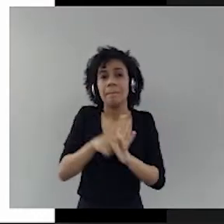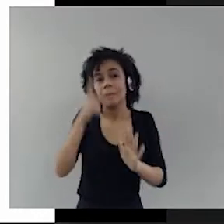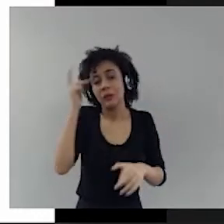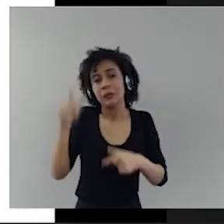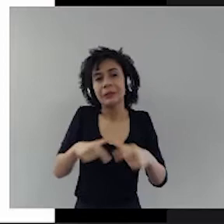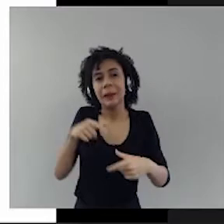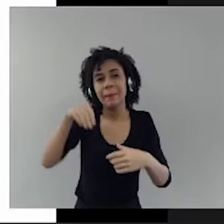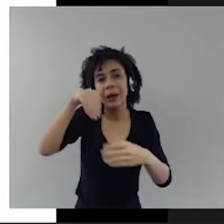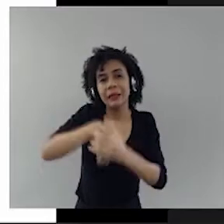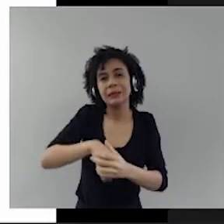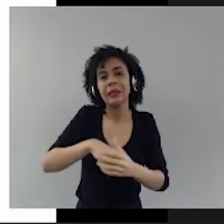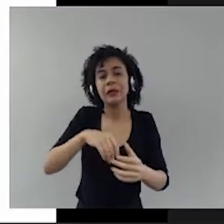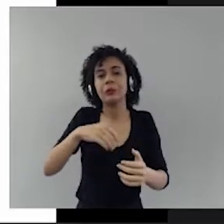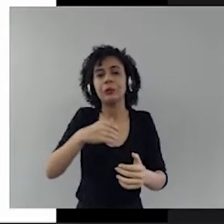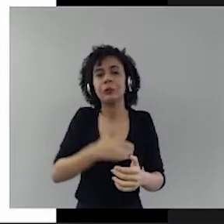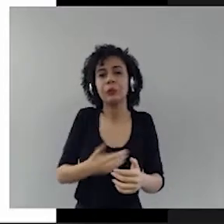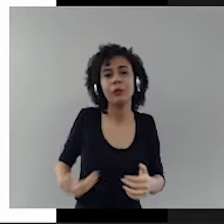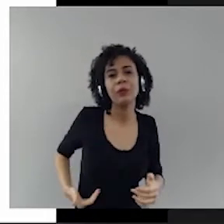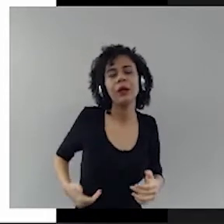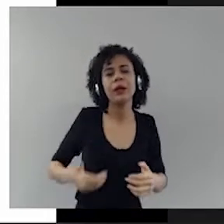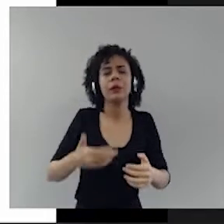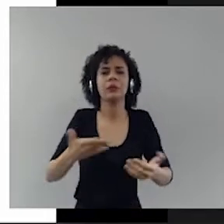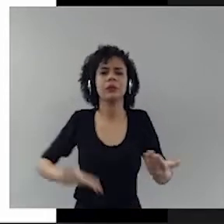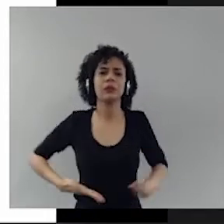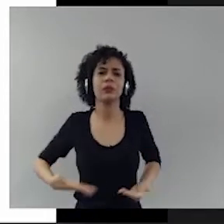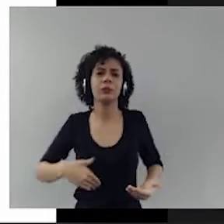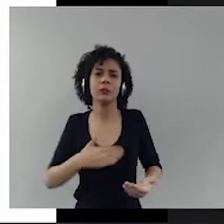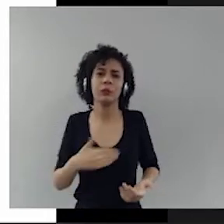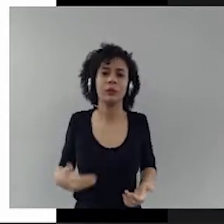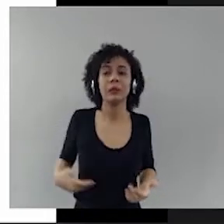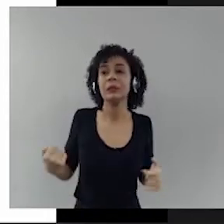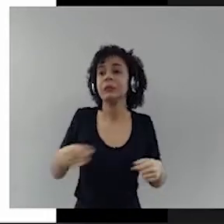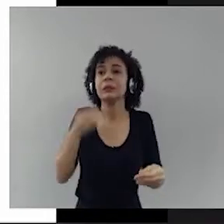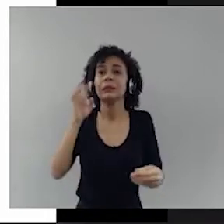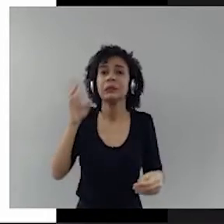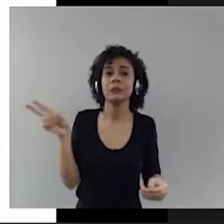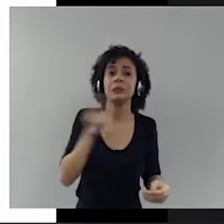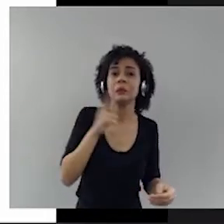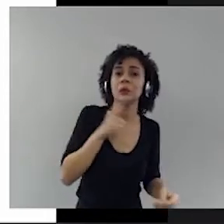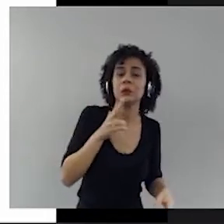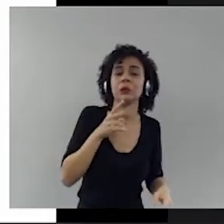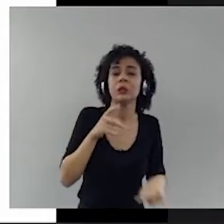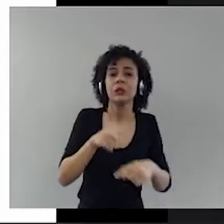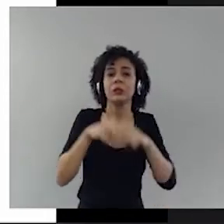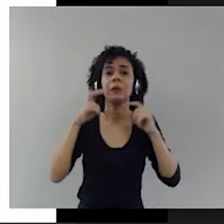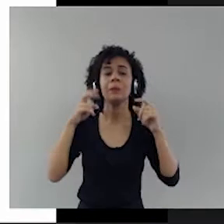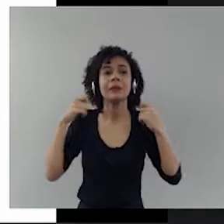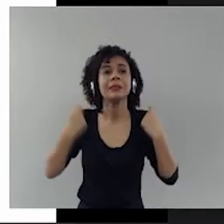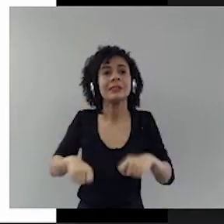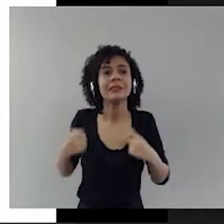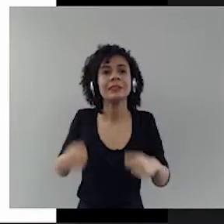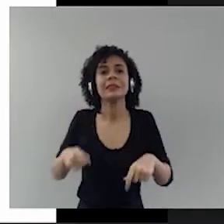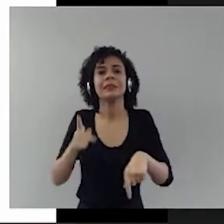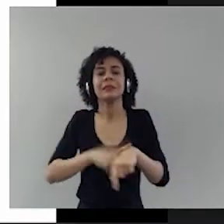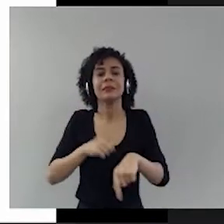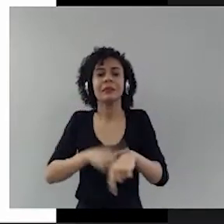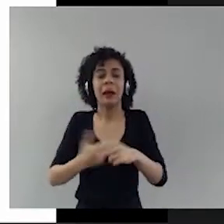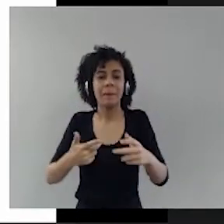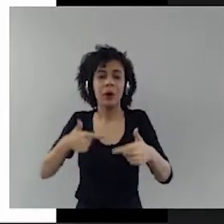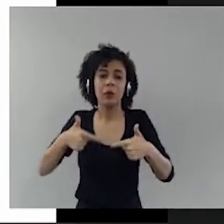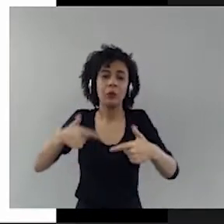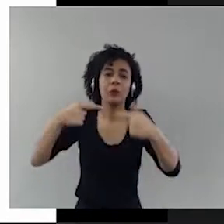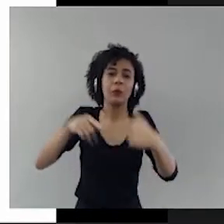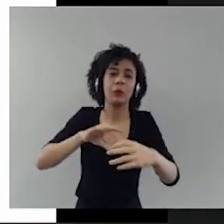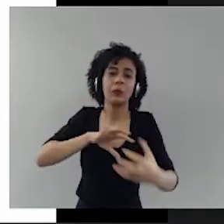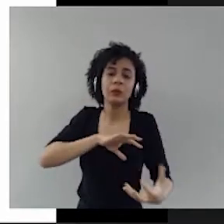públicos de tomarem decisões é urgentes em face das necessidades prementes de